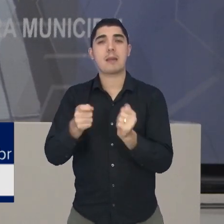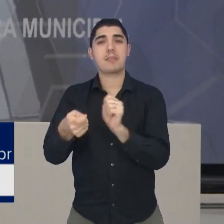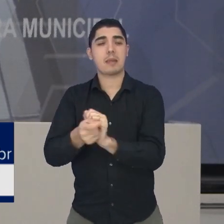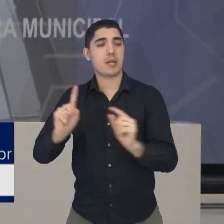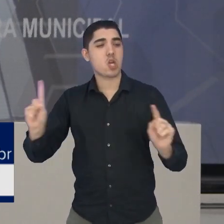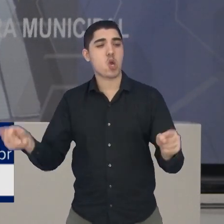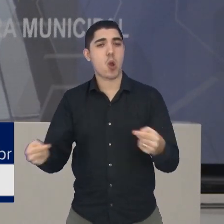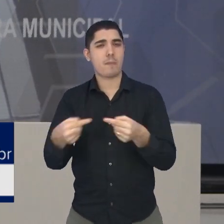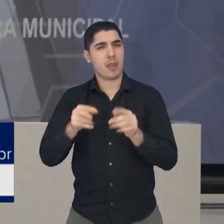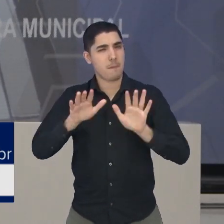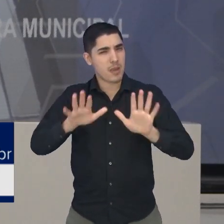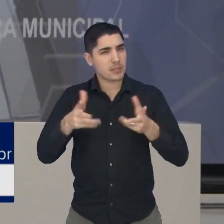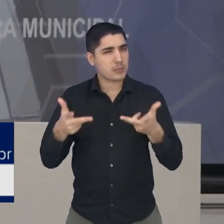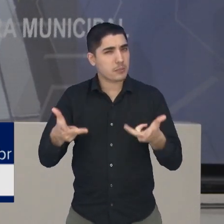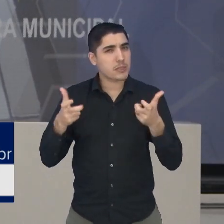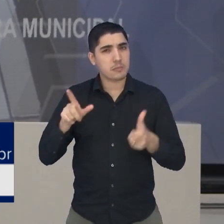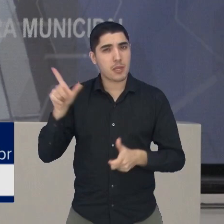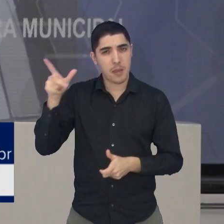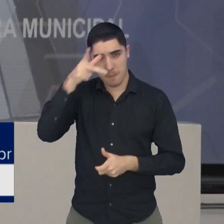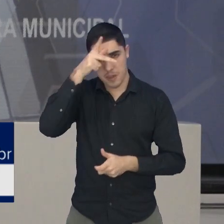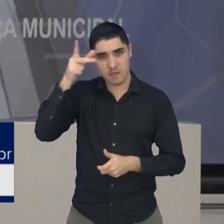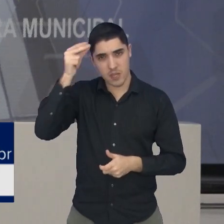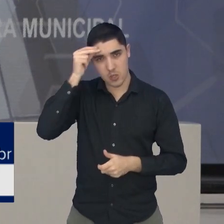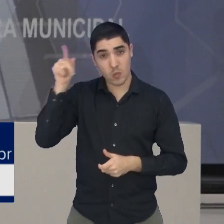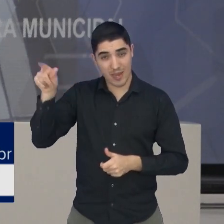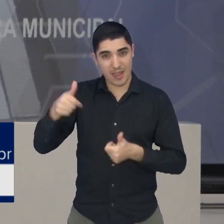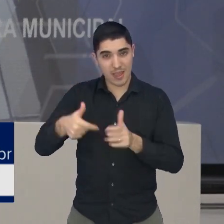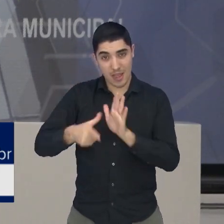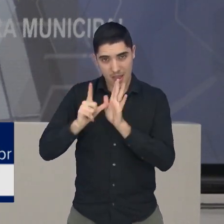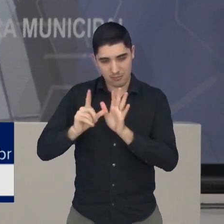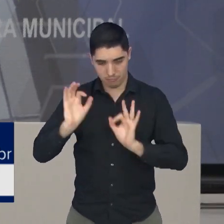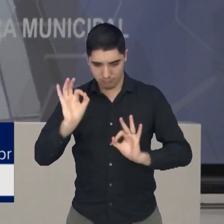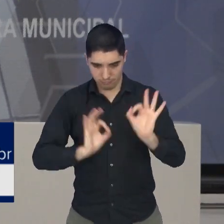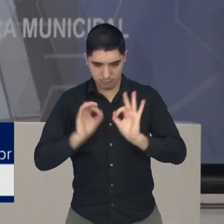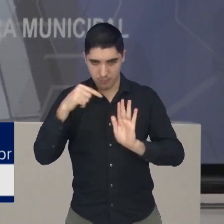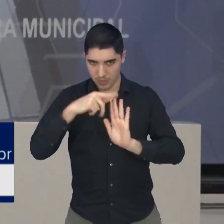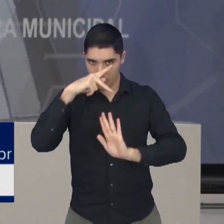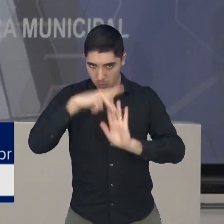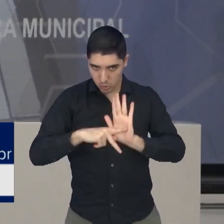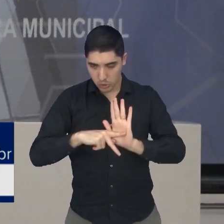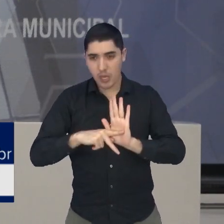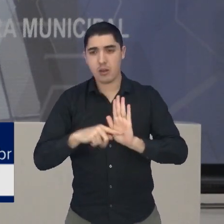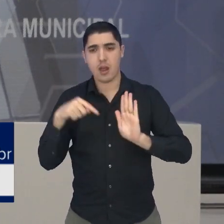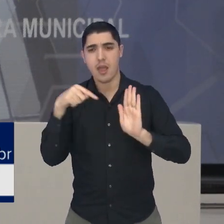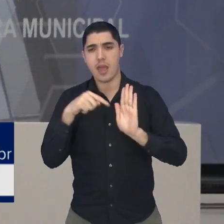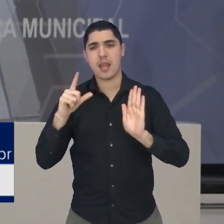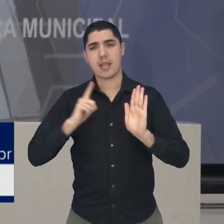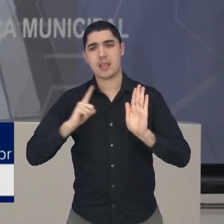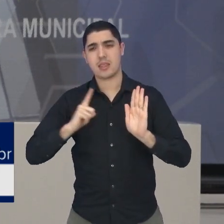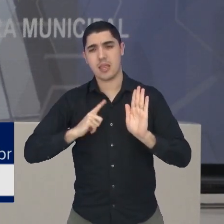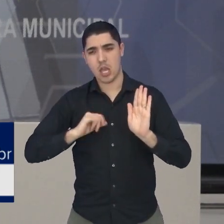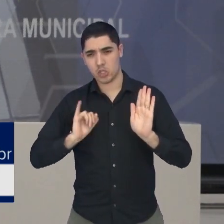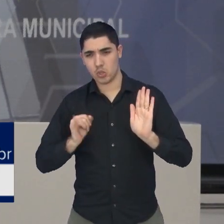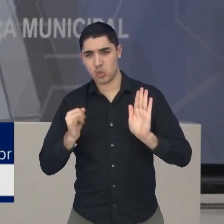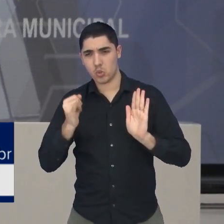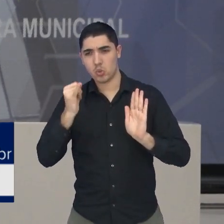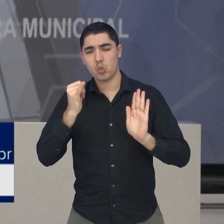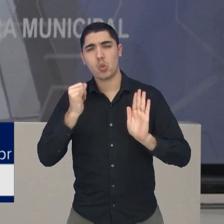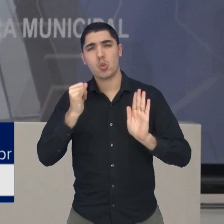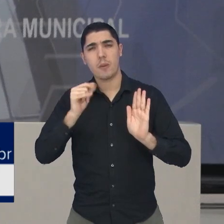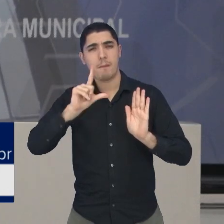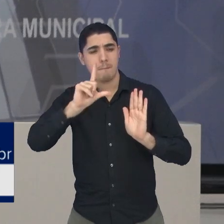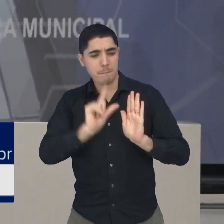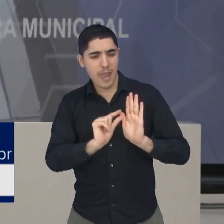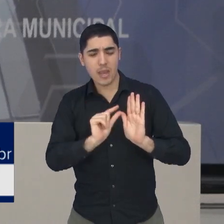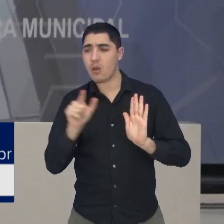própria prefeitura, quando regulamentou a outorga onerosa, ela tem taxas menores para aqueles construtores que,